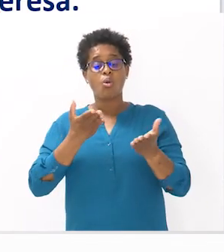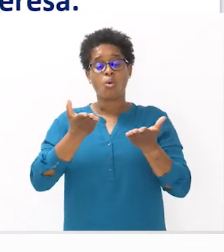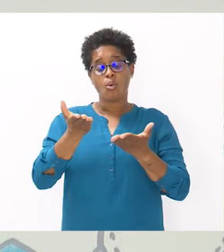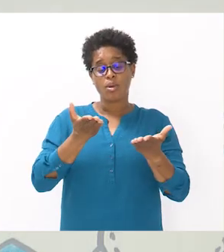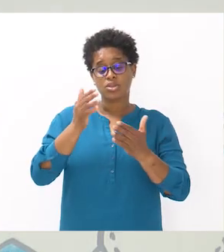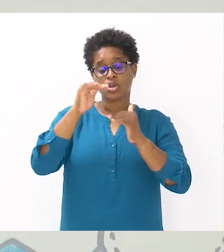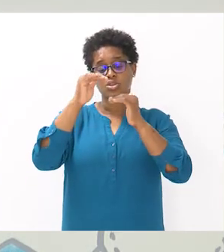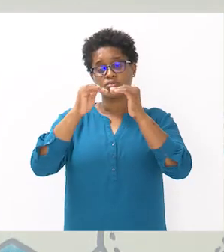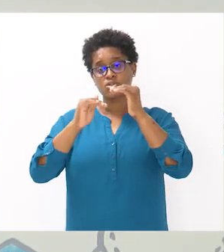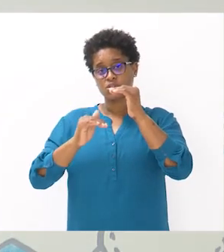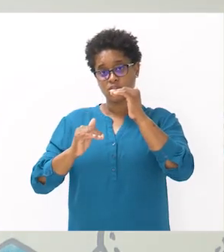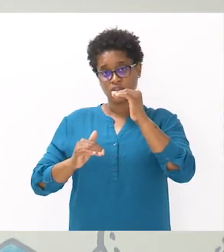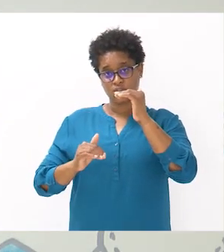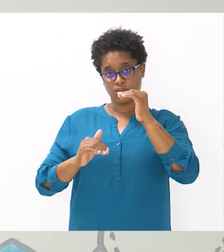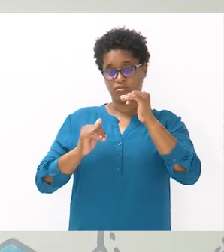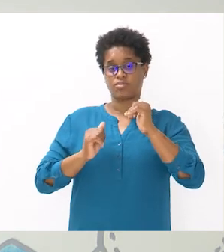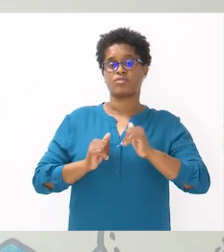grau comparativo de